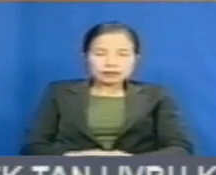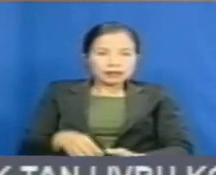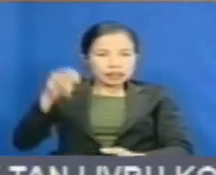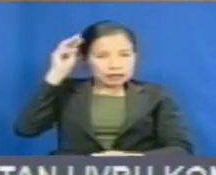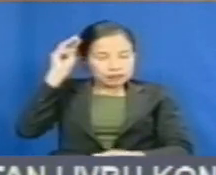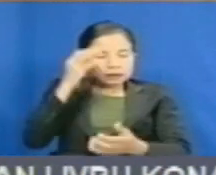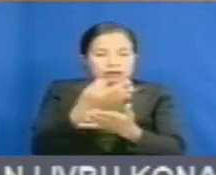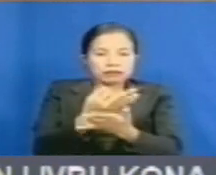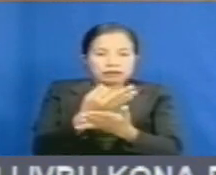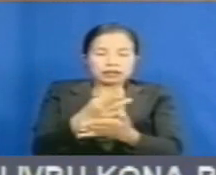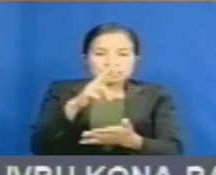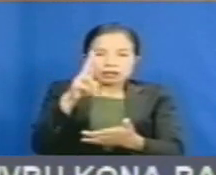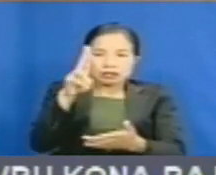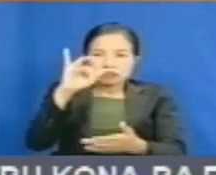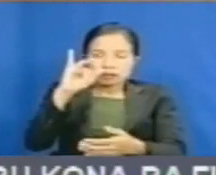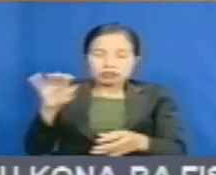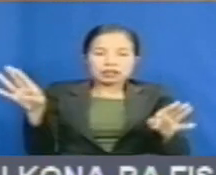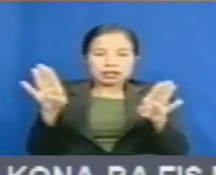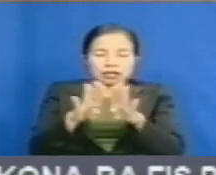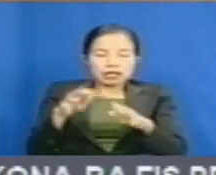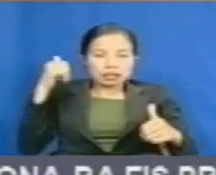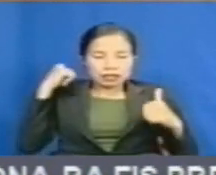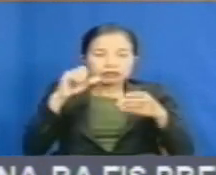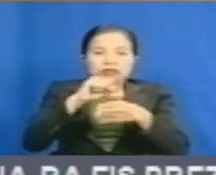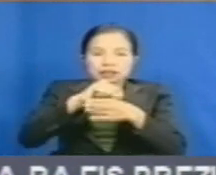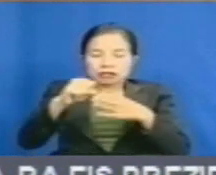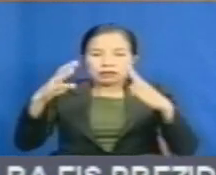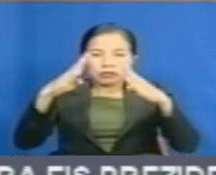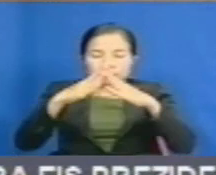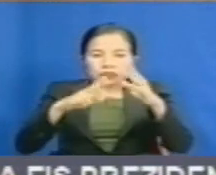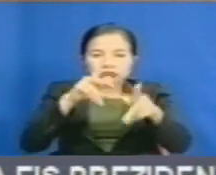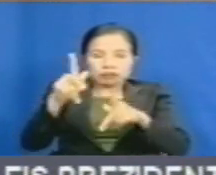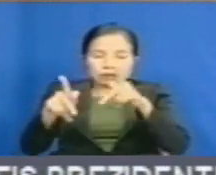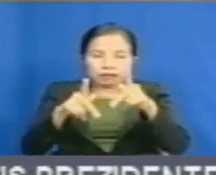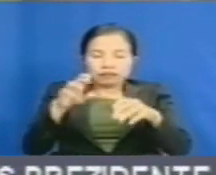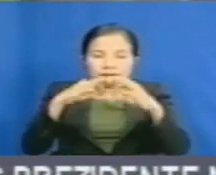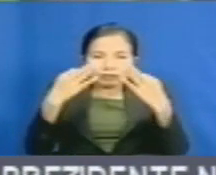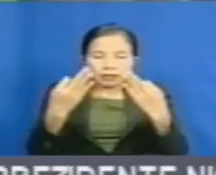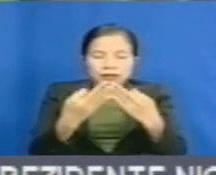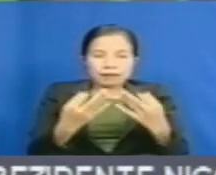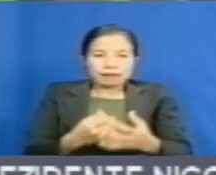Ministro Finanças Rui Gomes encerra atividade censo população no Humacaen.